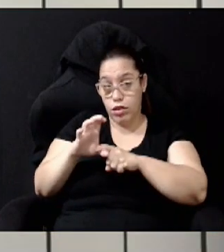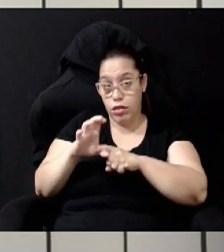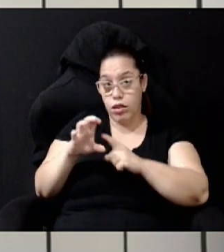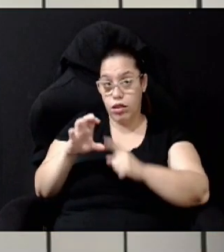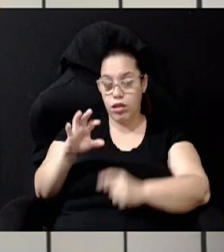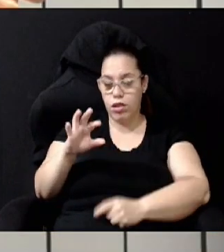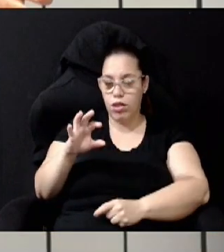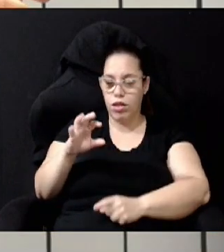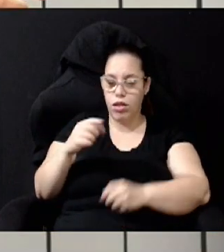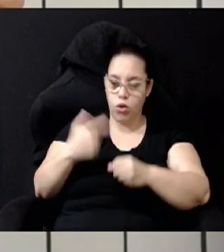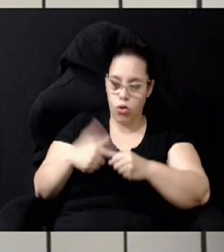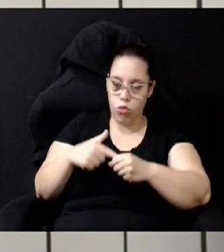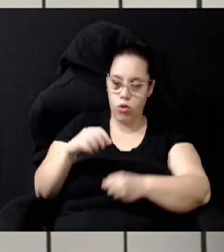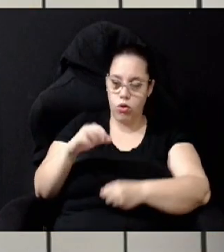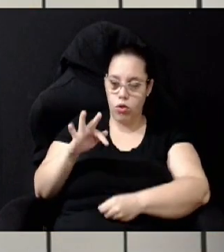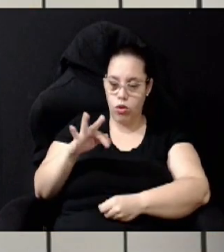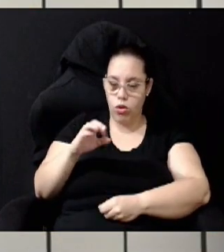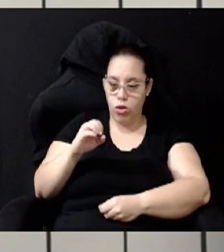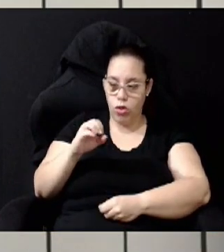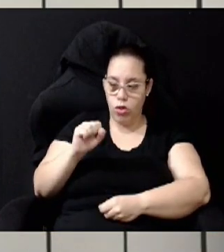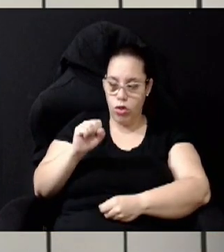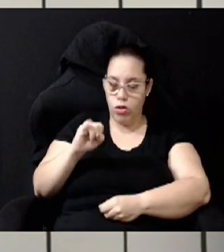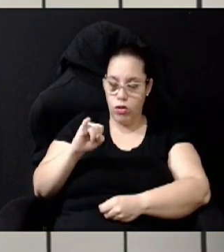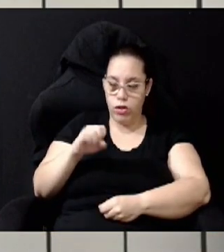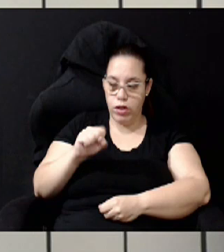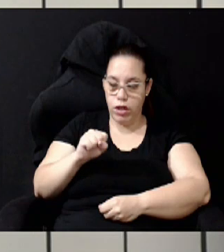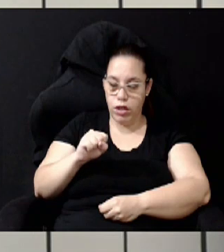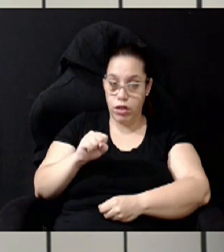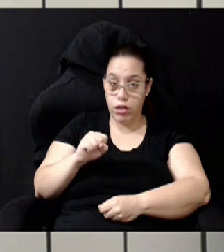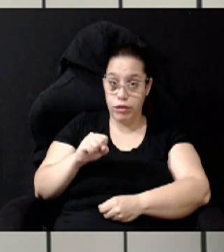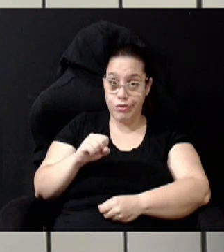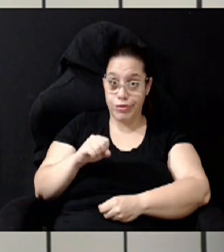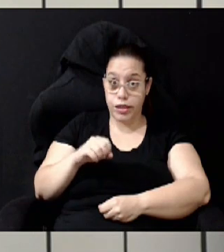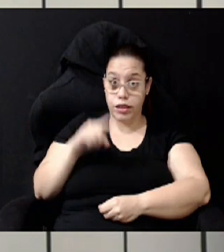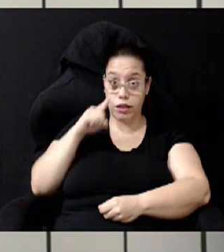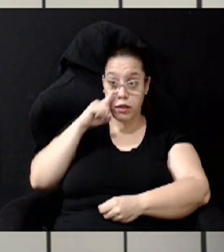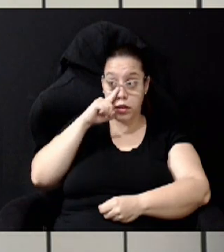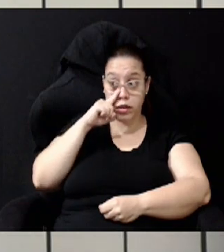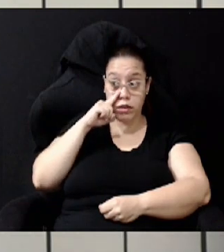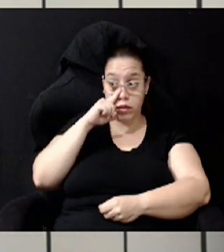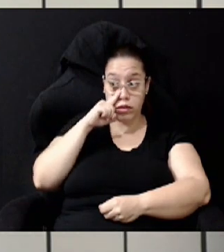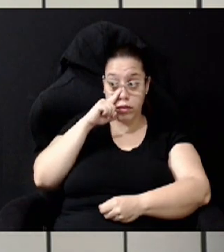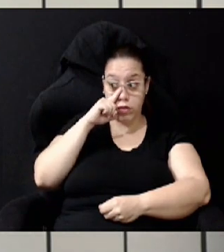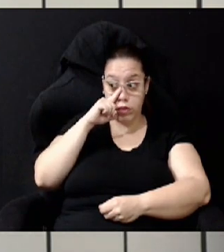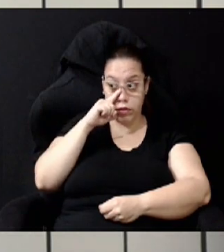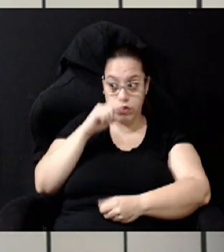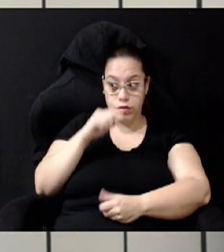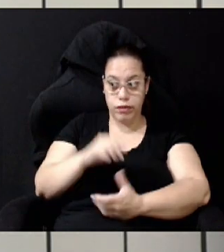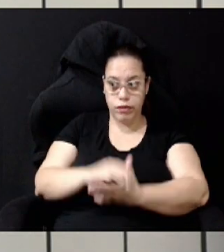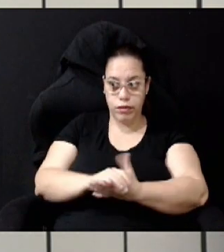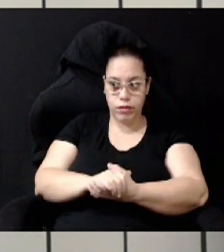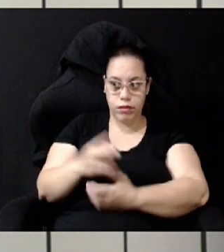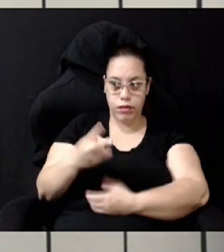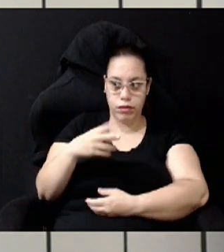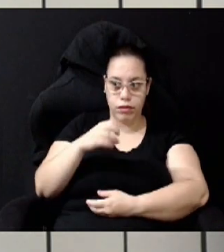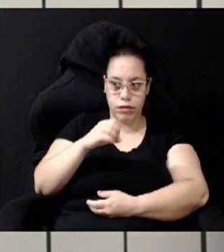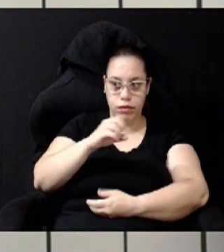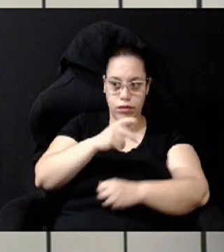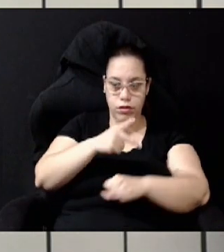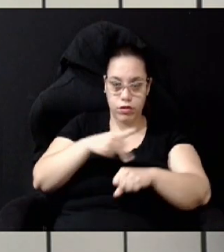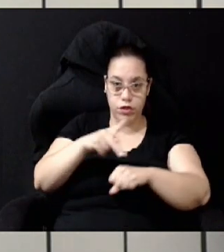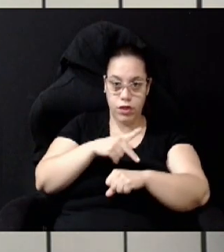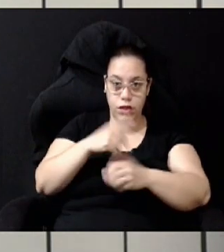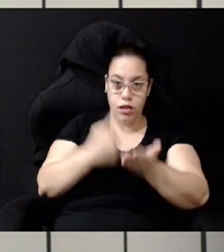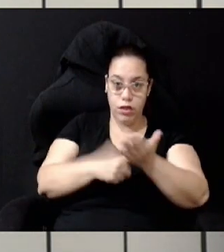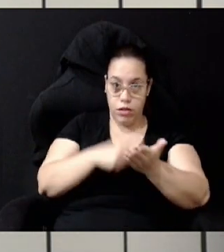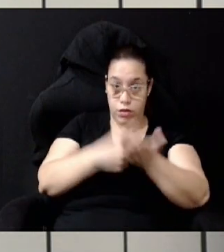e que é um perigo para a nossa existência. Representantes de quase 200 países concordaram em tomar medidas